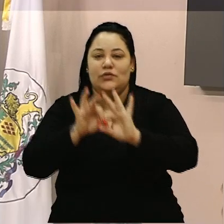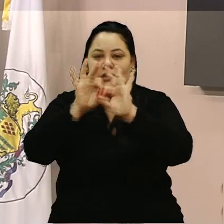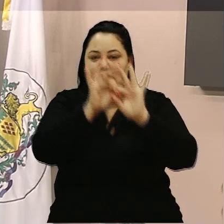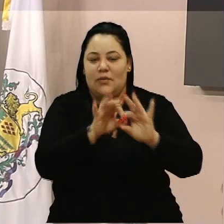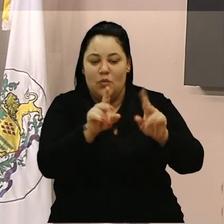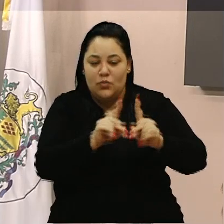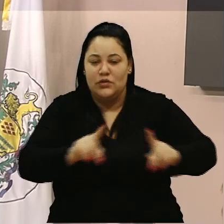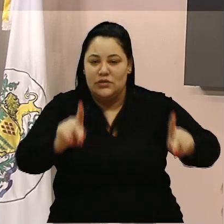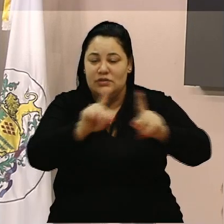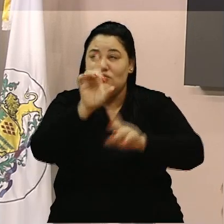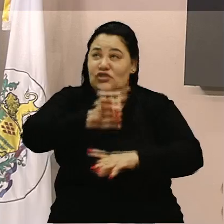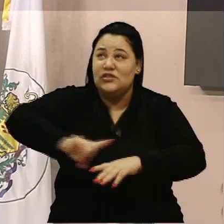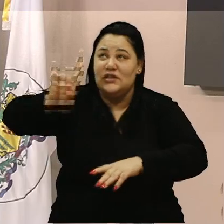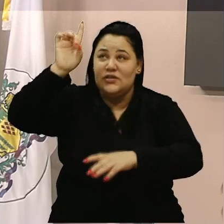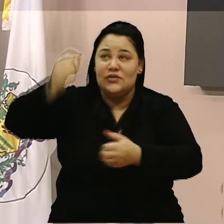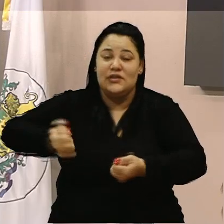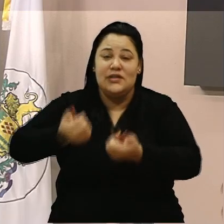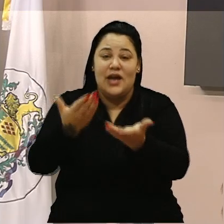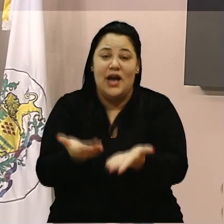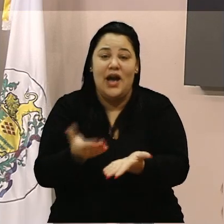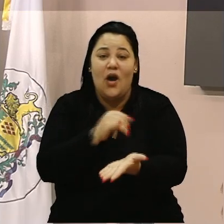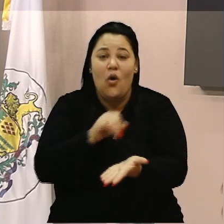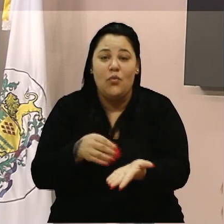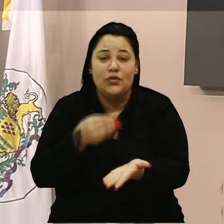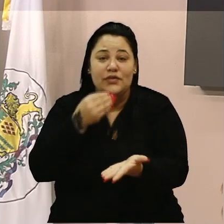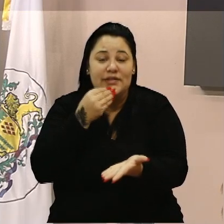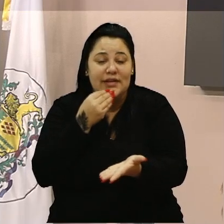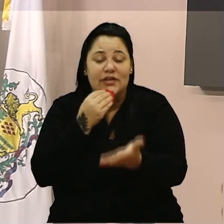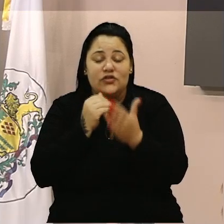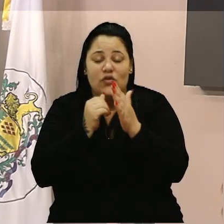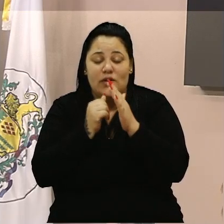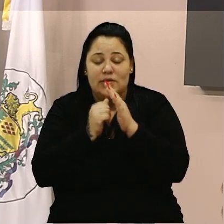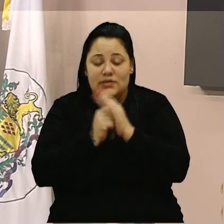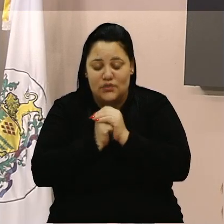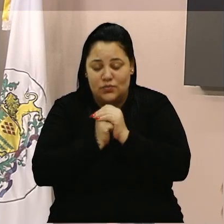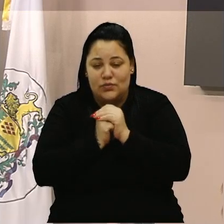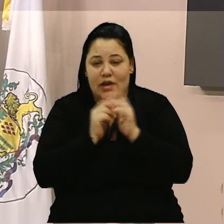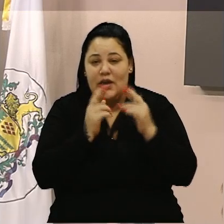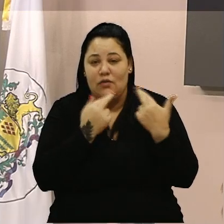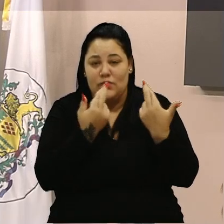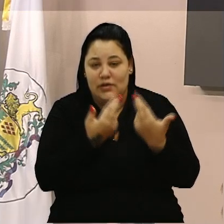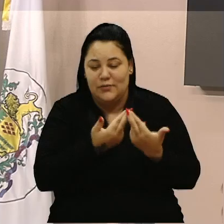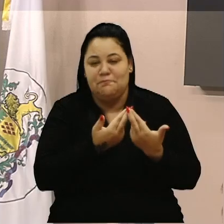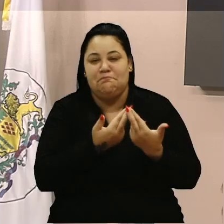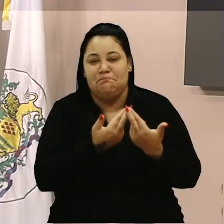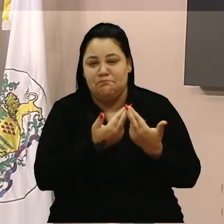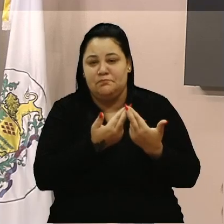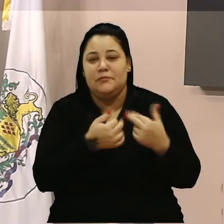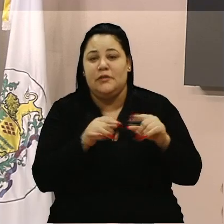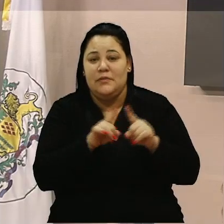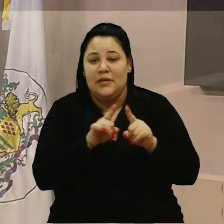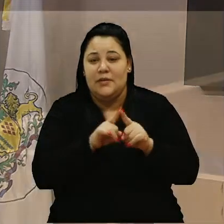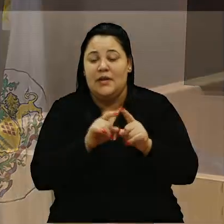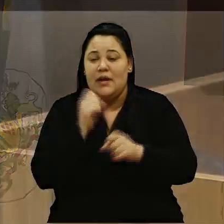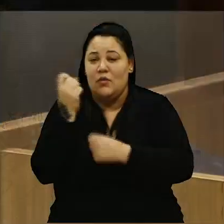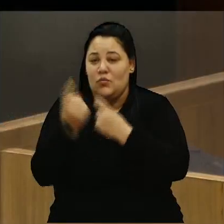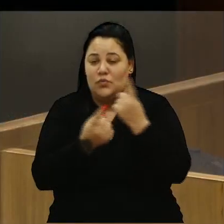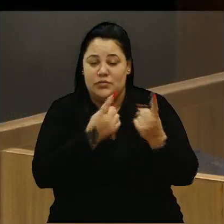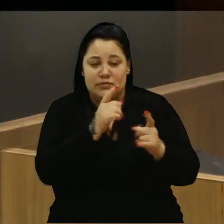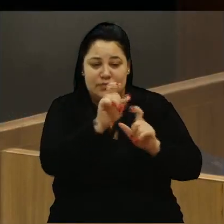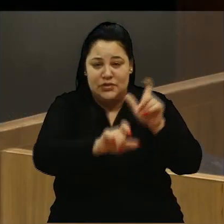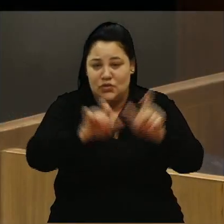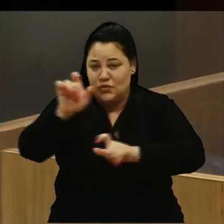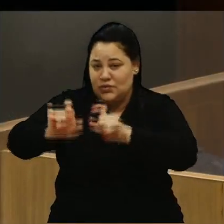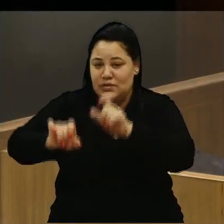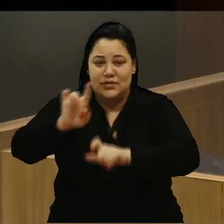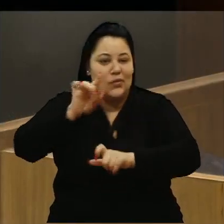Deus e oportunizar momentos de culto e oração àqueles que, por motivos diversos, não